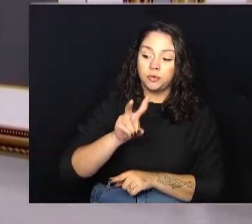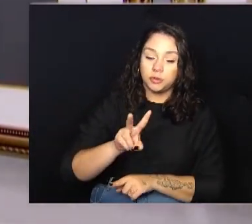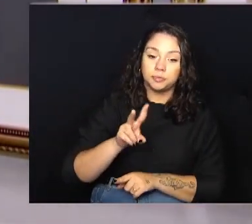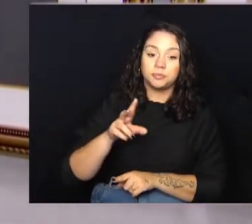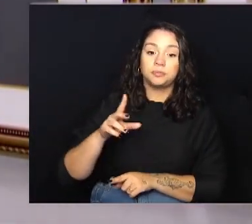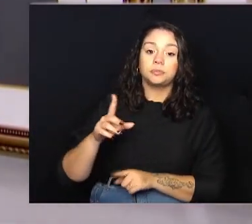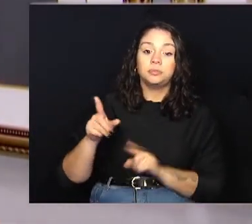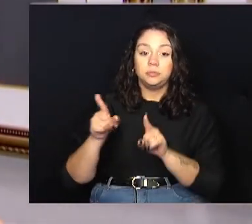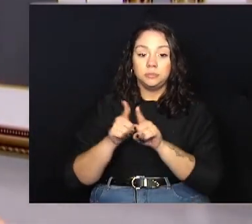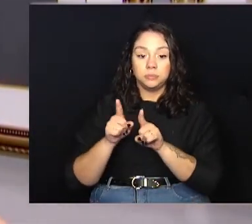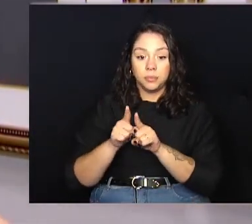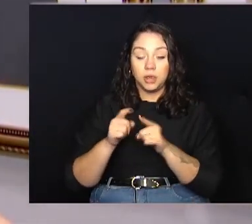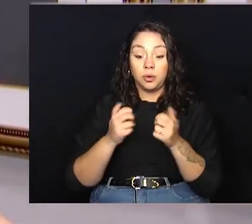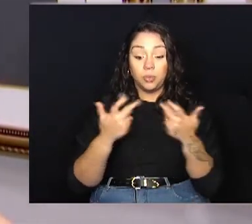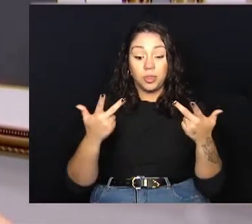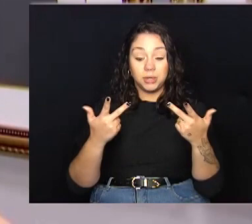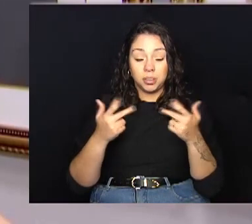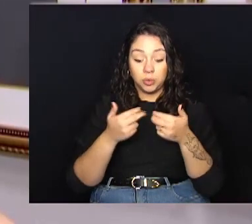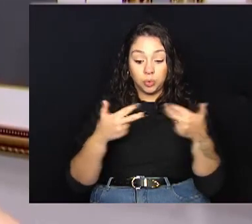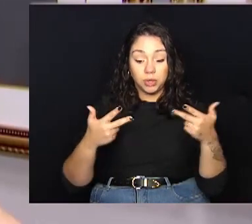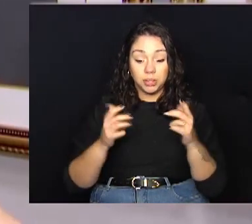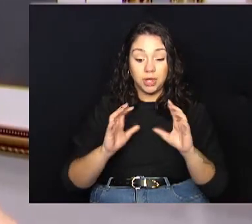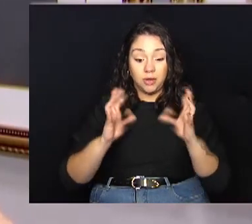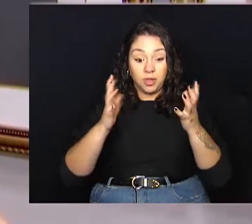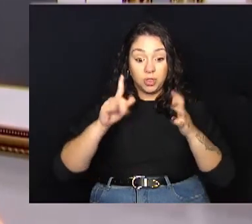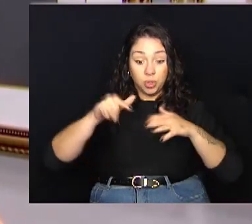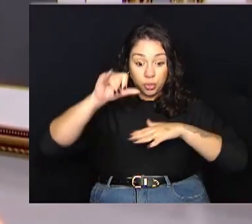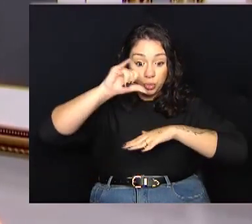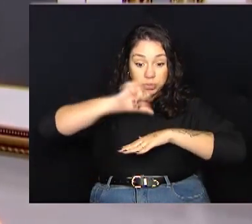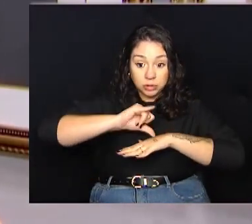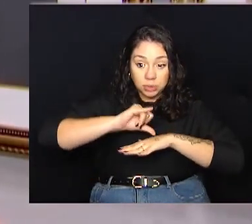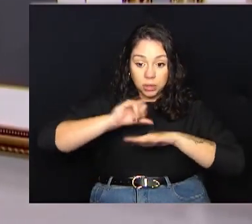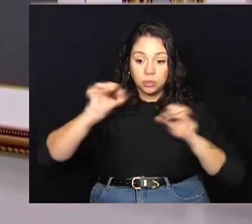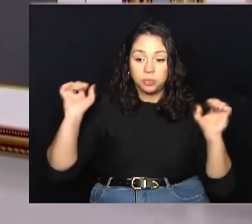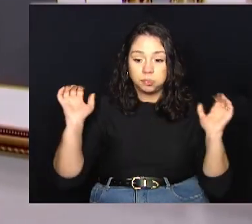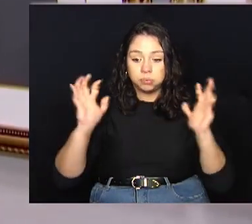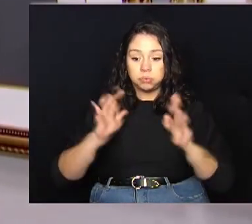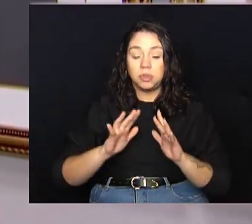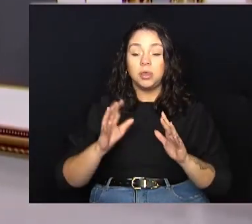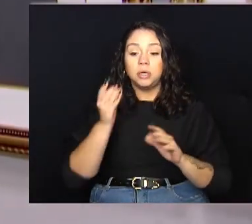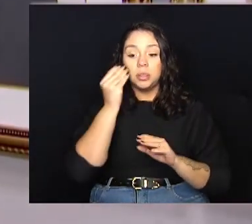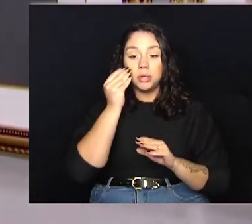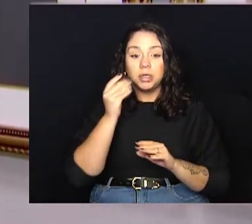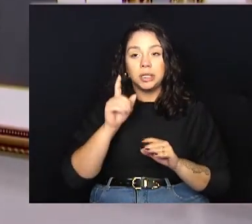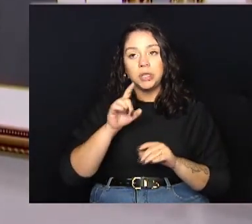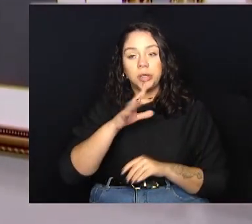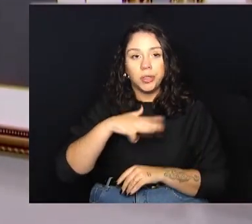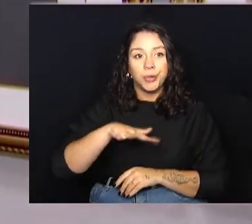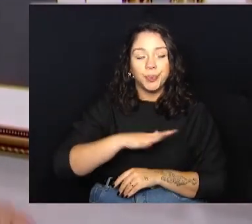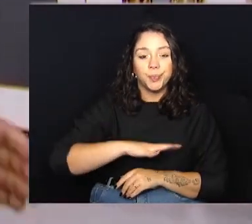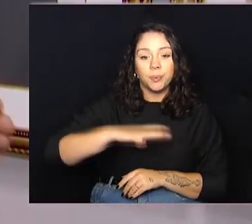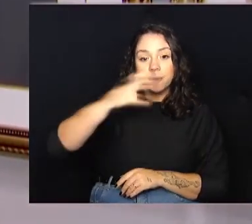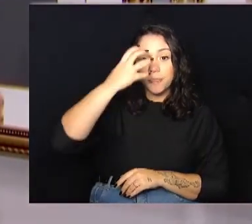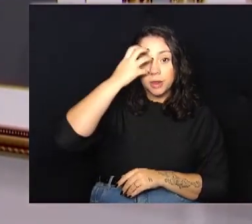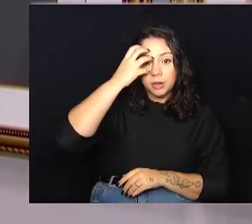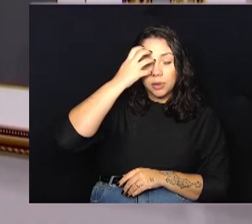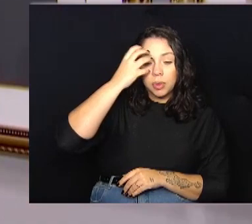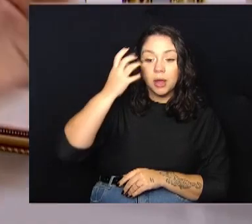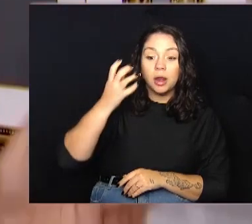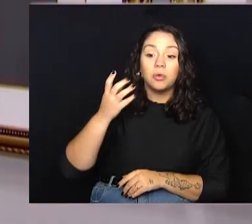descentralizar os eventos que por muitas vezes é feita mais aqui na região central Taquaral ali é que a gente